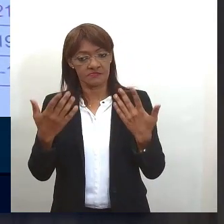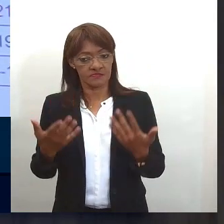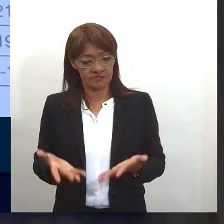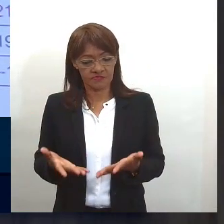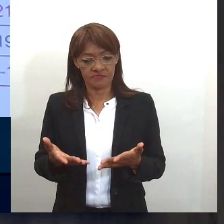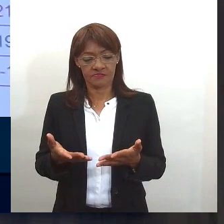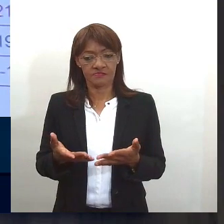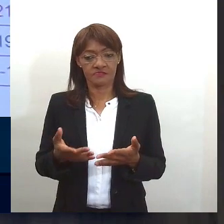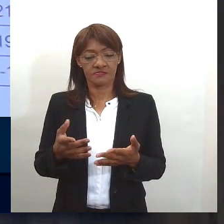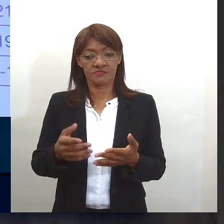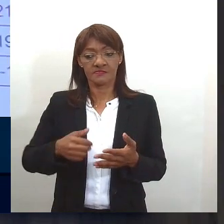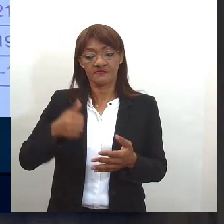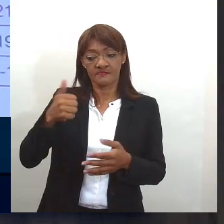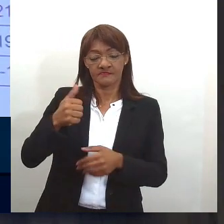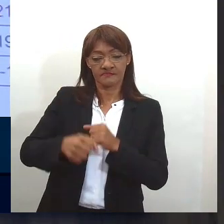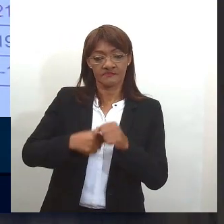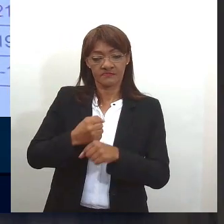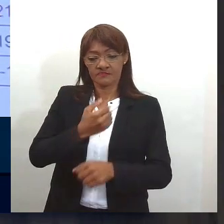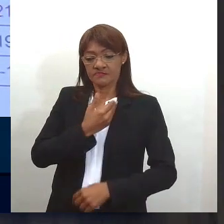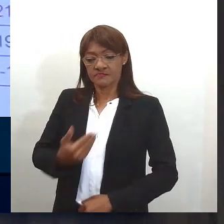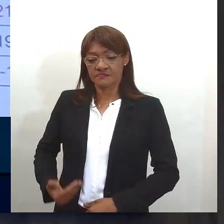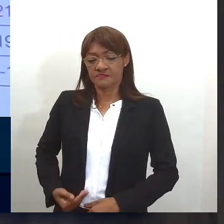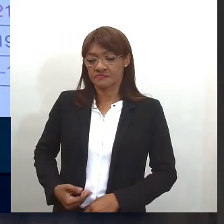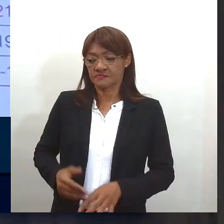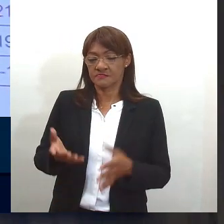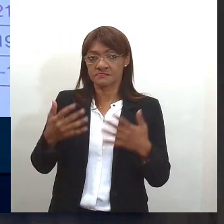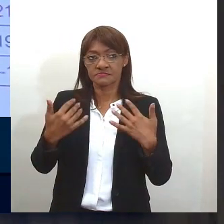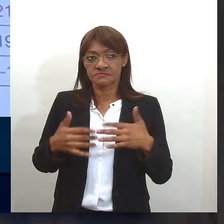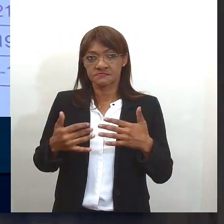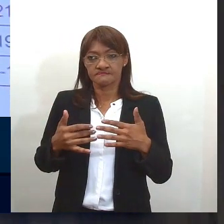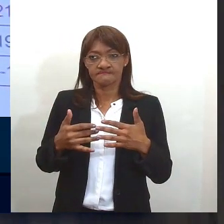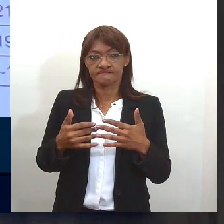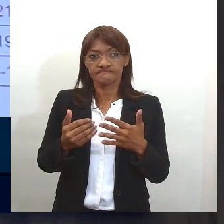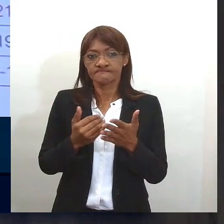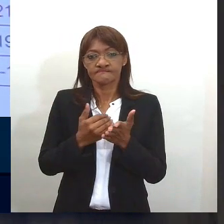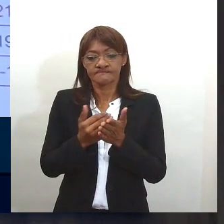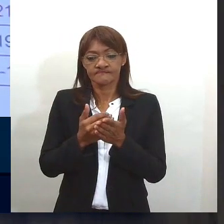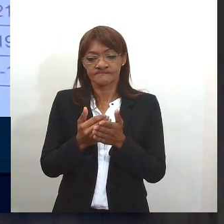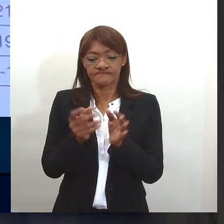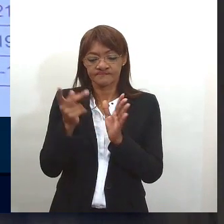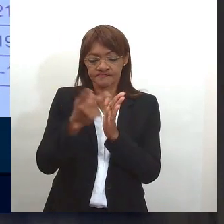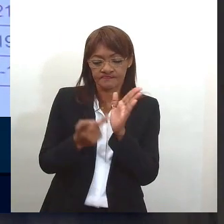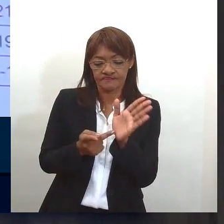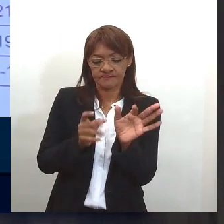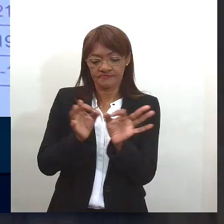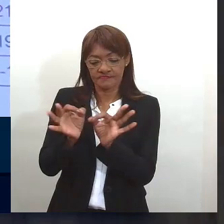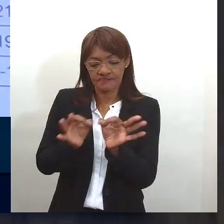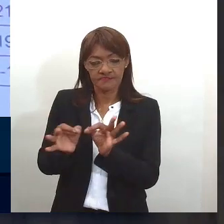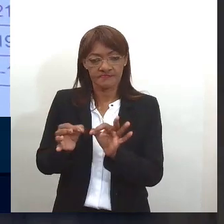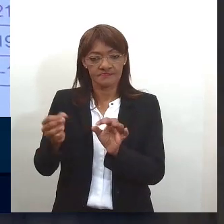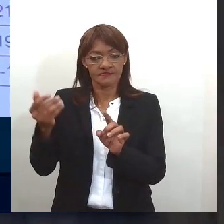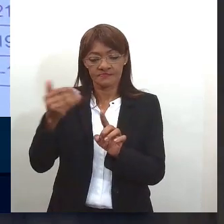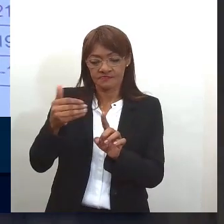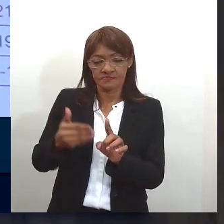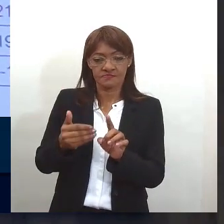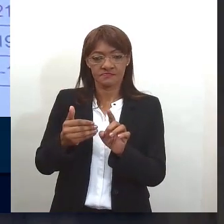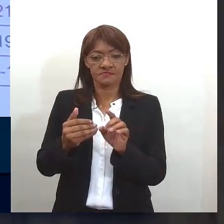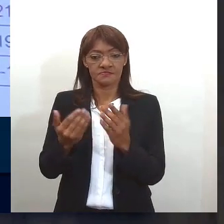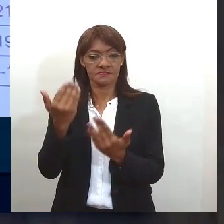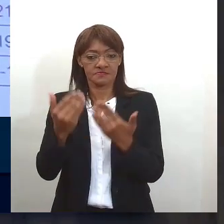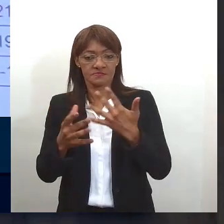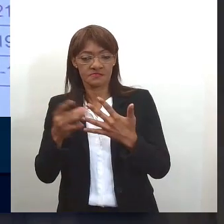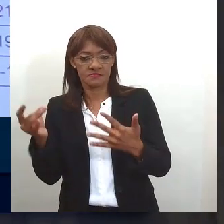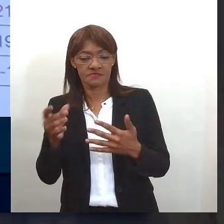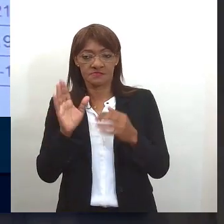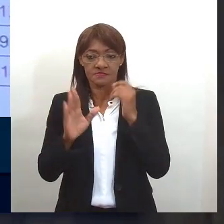ele é um momento de fazer projetos, termos de referência, licitação, e a execução começa a acontecer no segundo, terceiro ano de